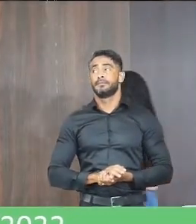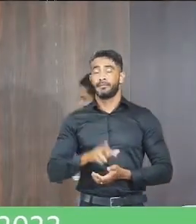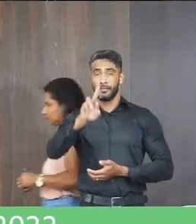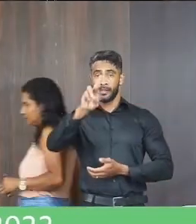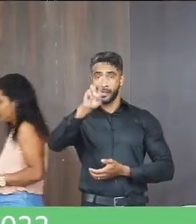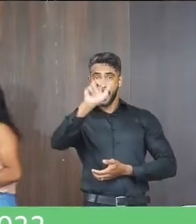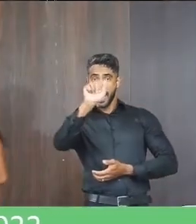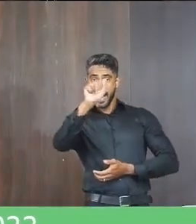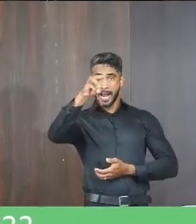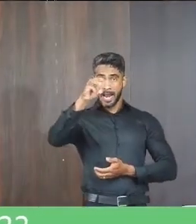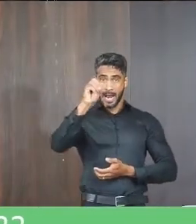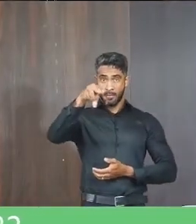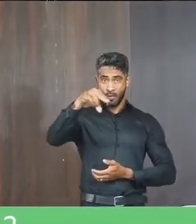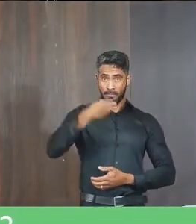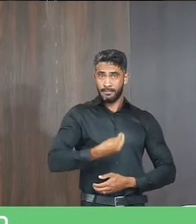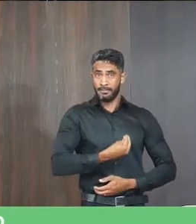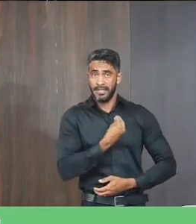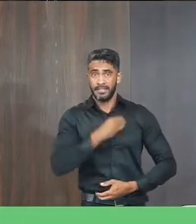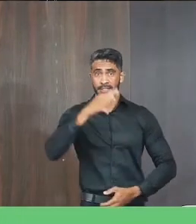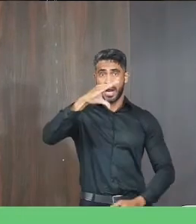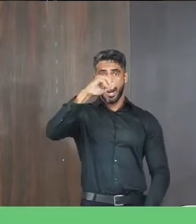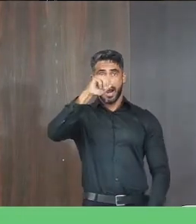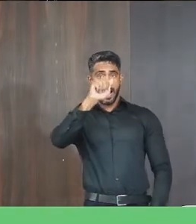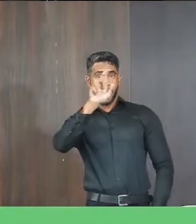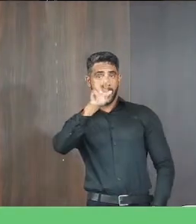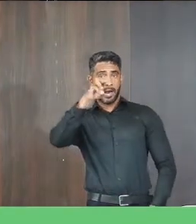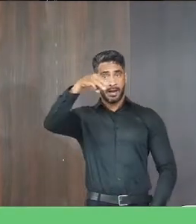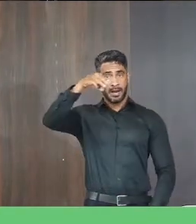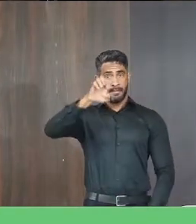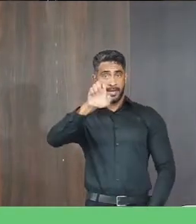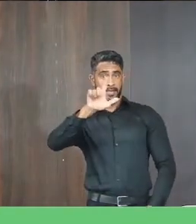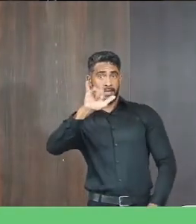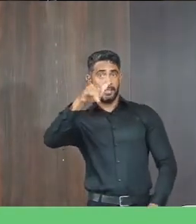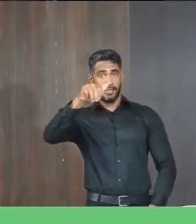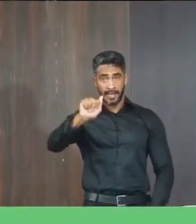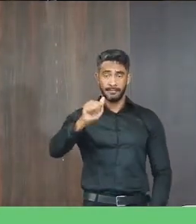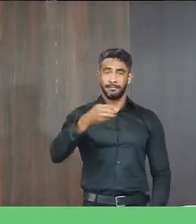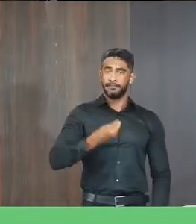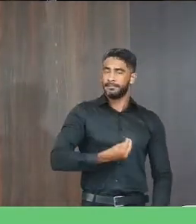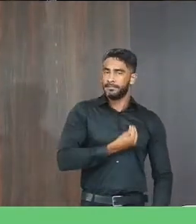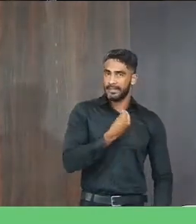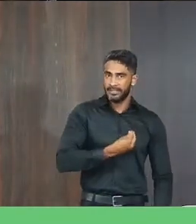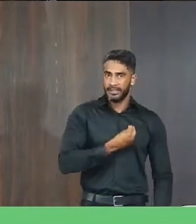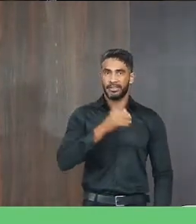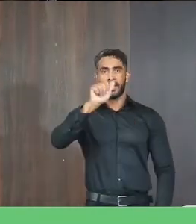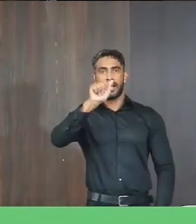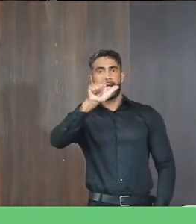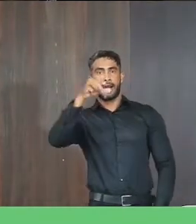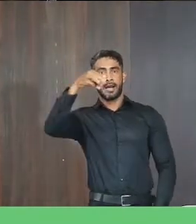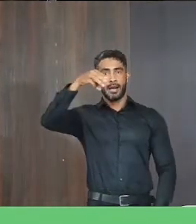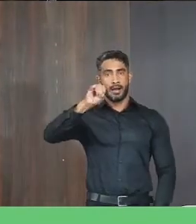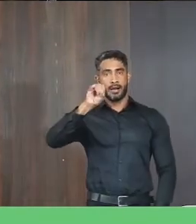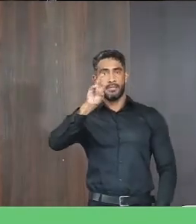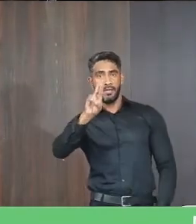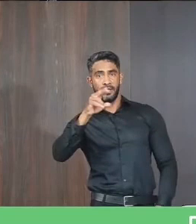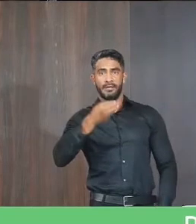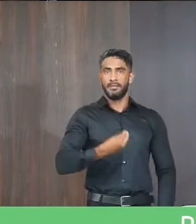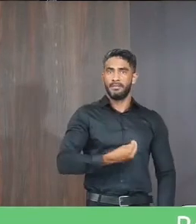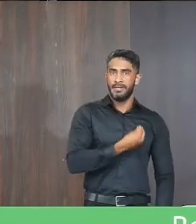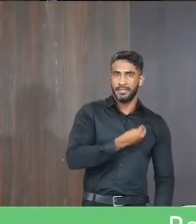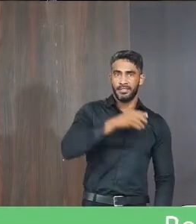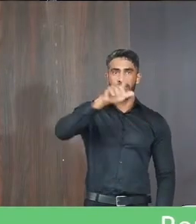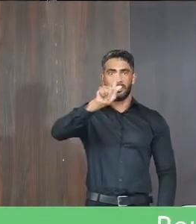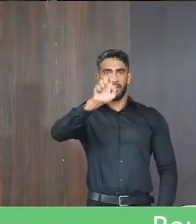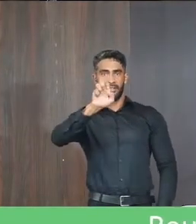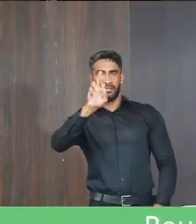Ramon Alexandre Araújo, Carmelina Romana da Silva Teixeira. Almídia Santos, presente. Gerson